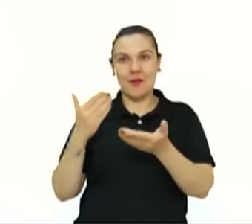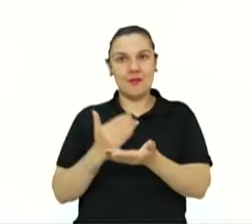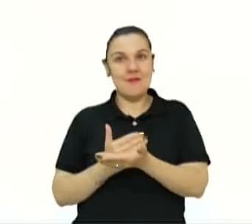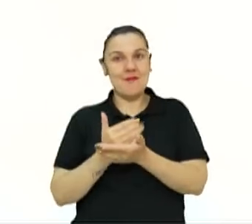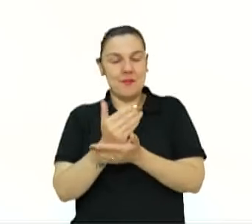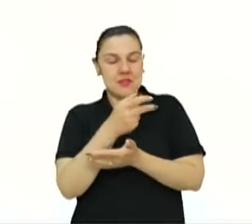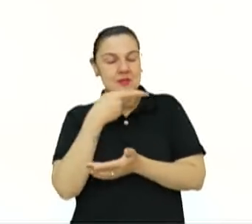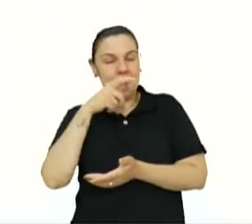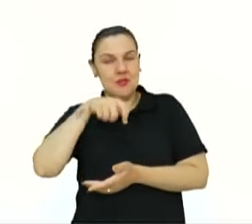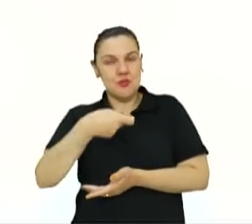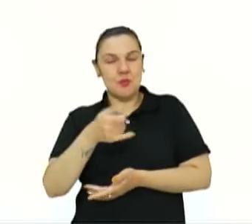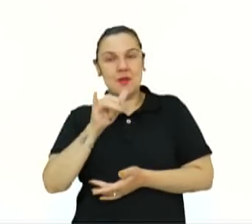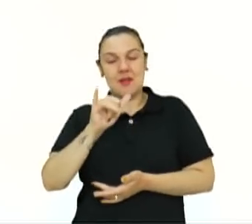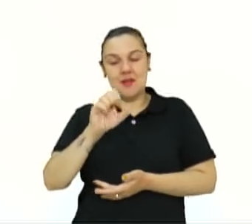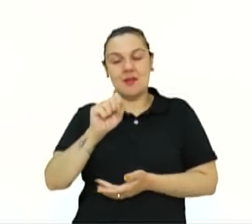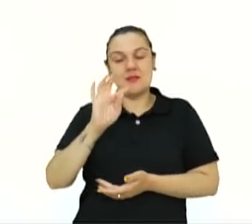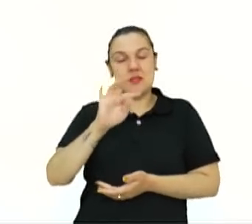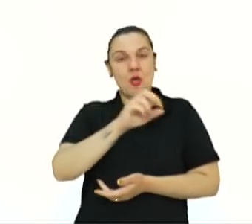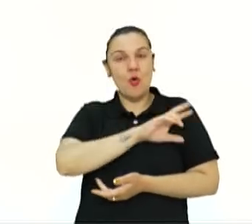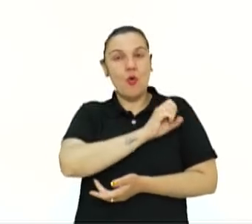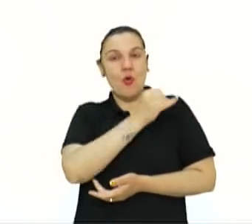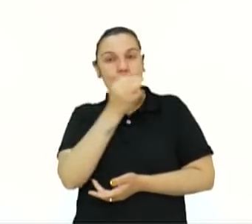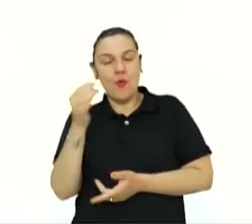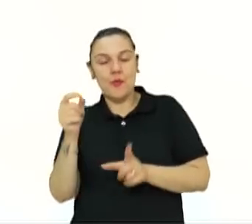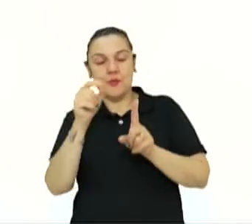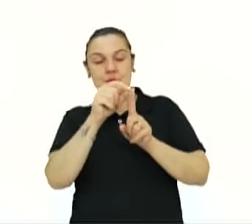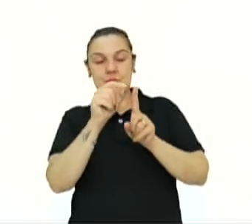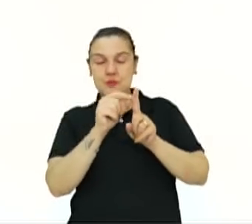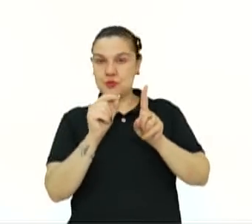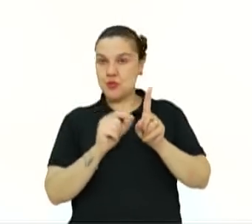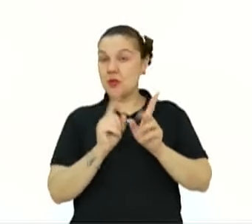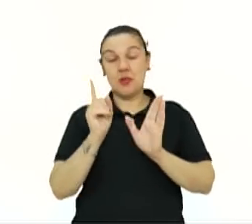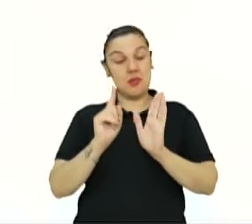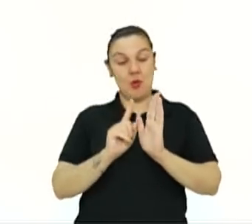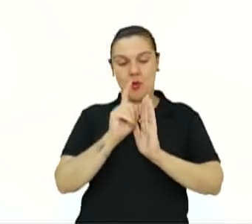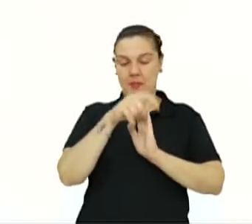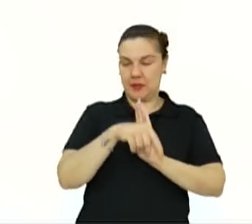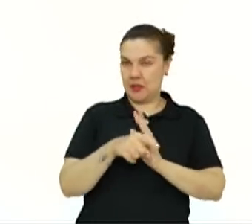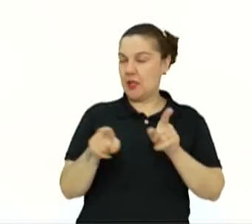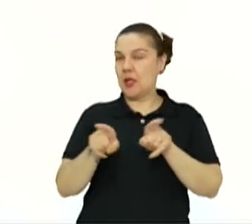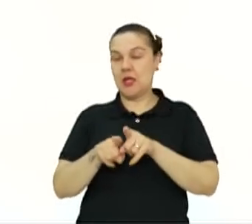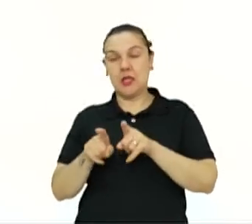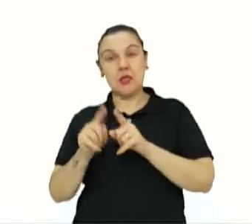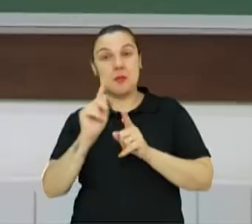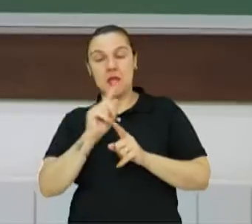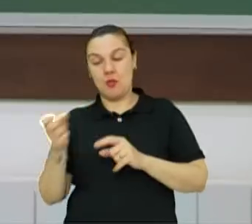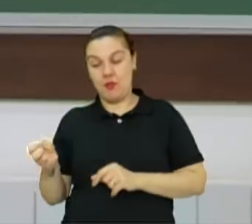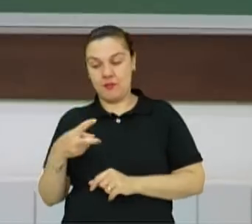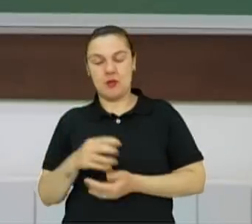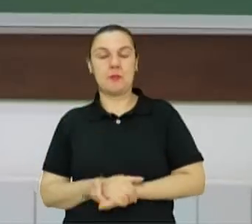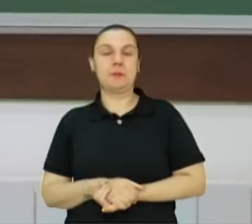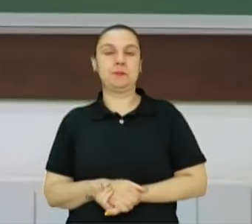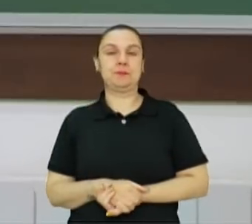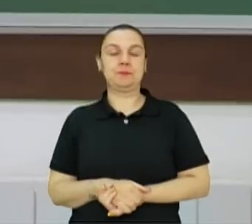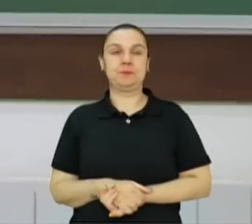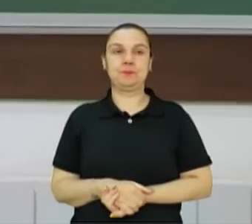vai falar de outros tipos de ISTs que não são bacterianas e que também não são virais,